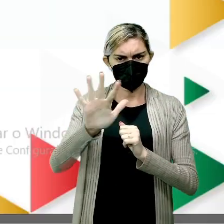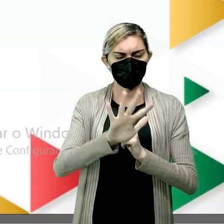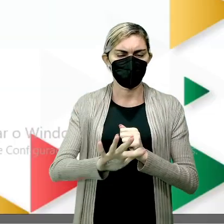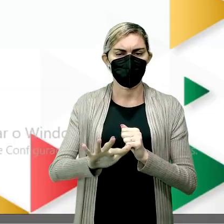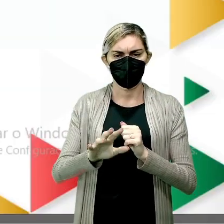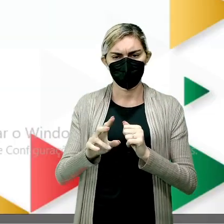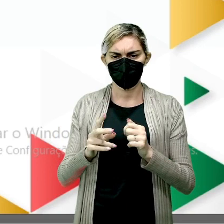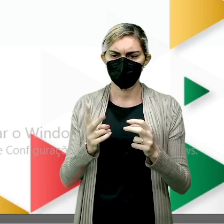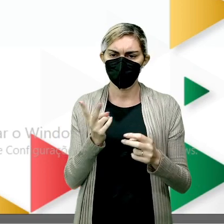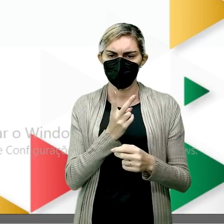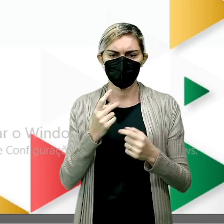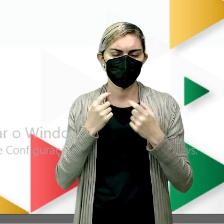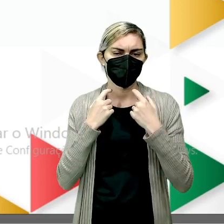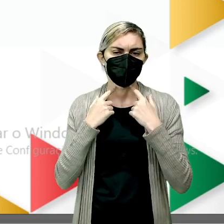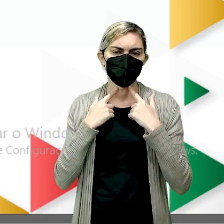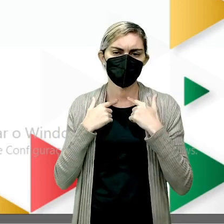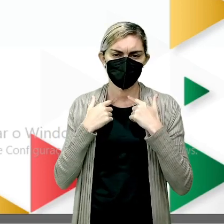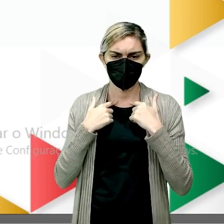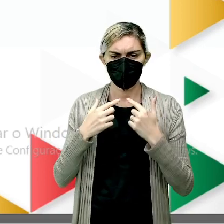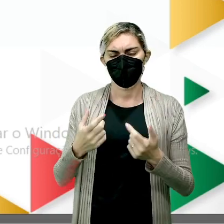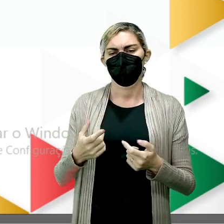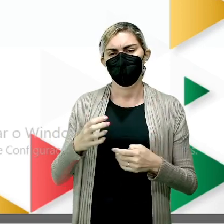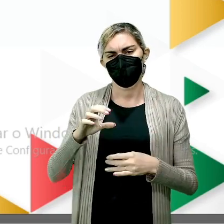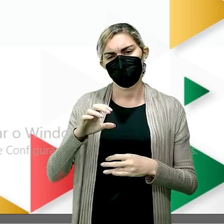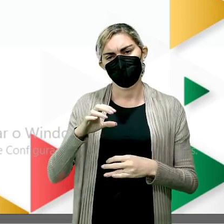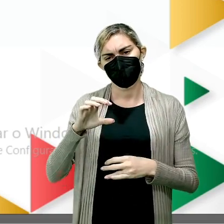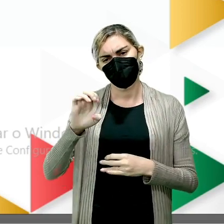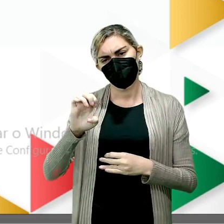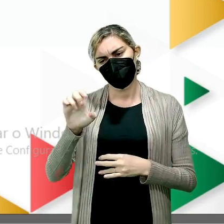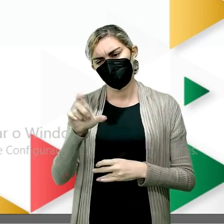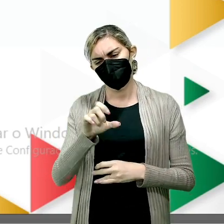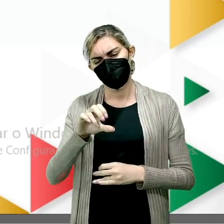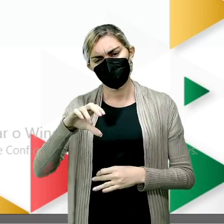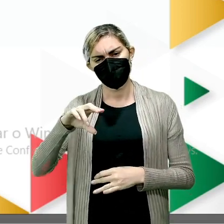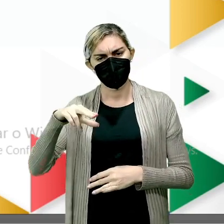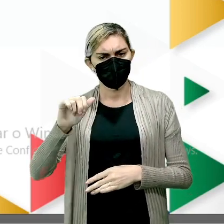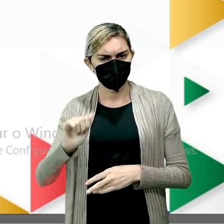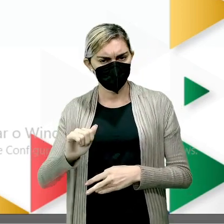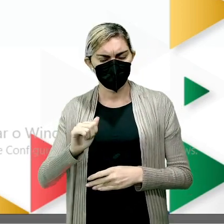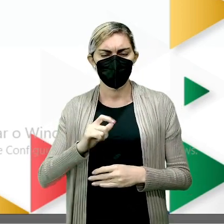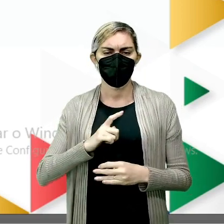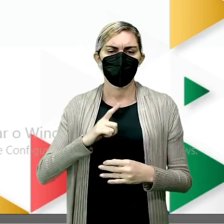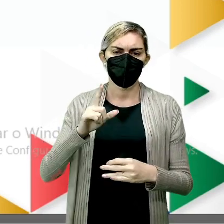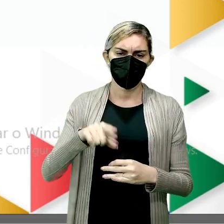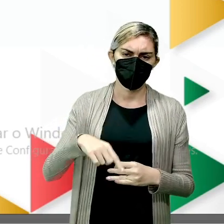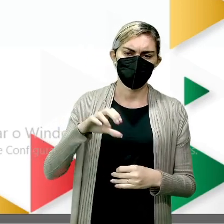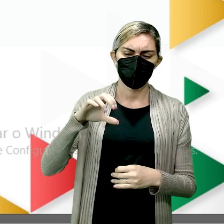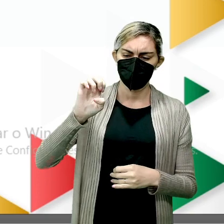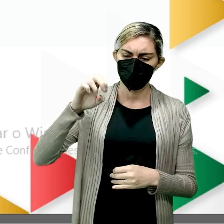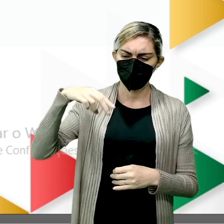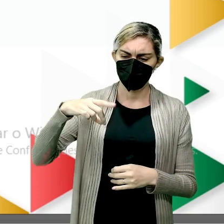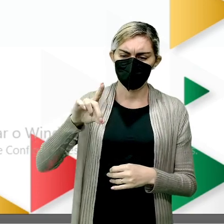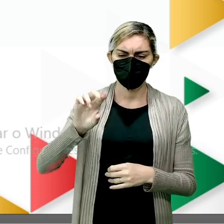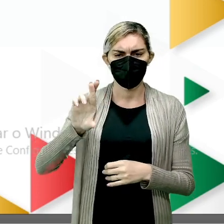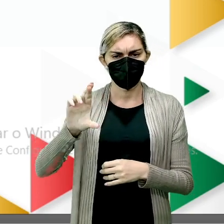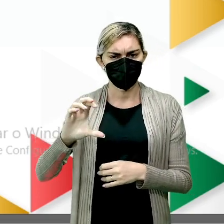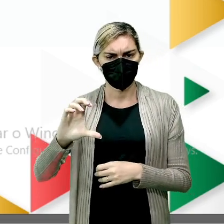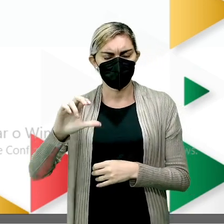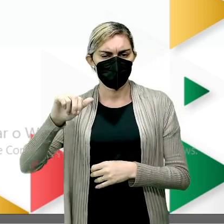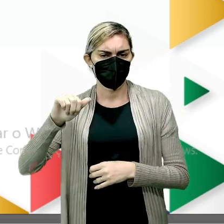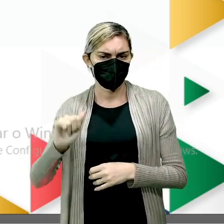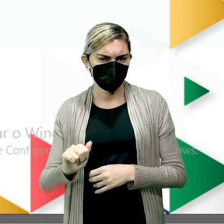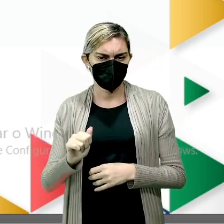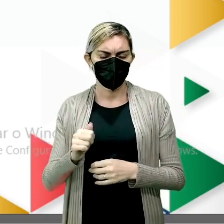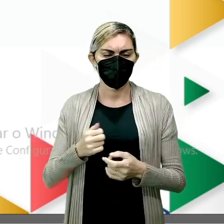dessas glândulas, a glândula que é exócrina e a glândula que é endócrina, mostrando ali